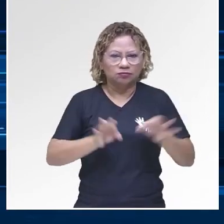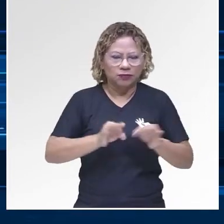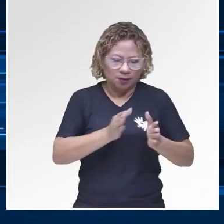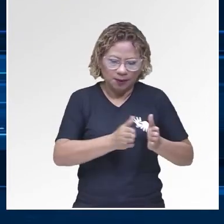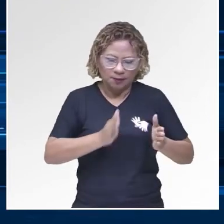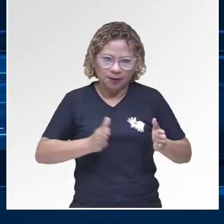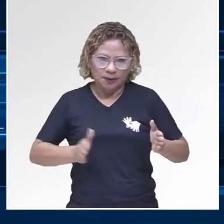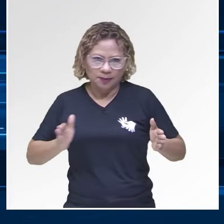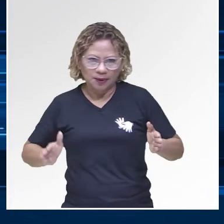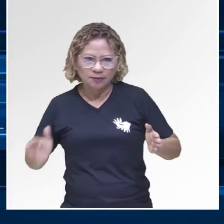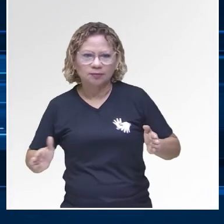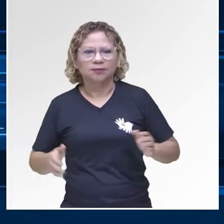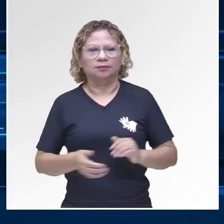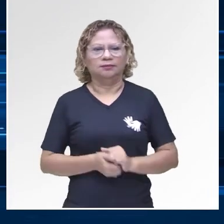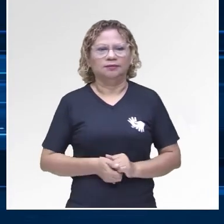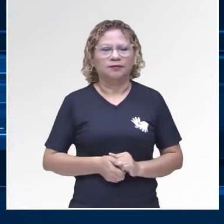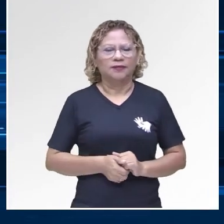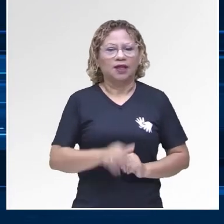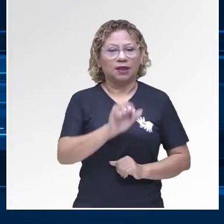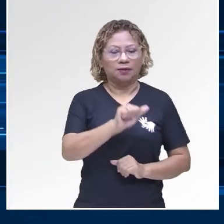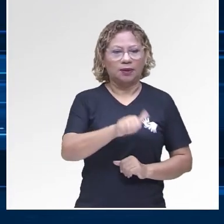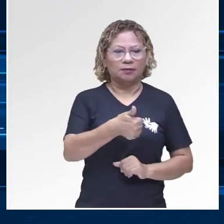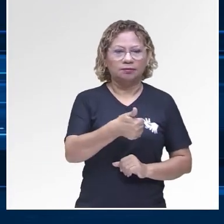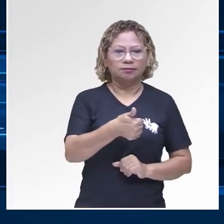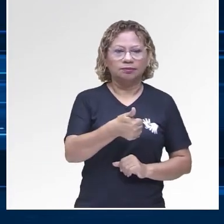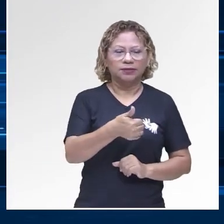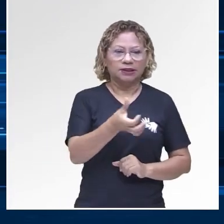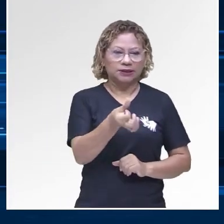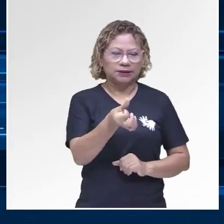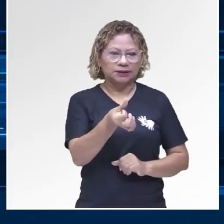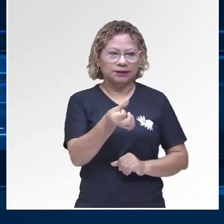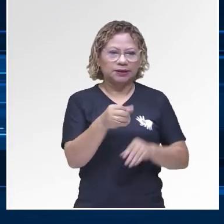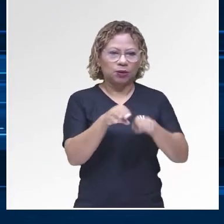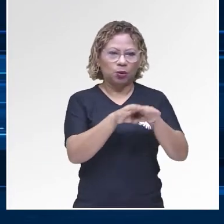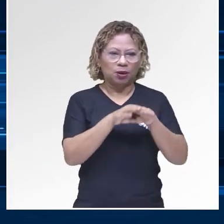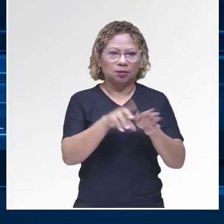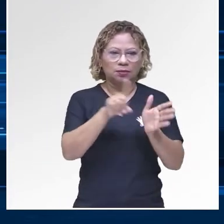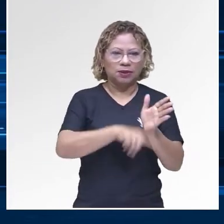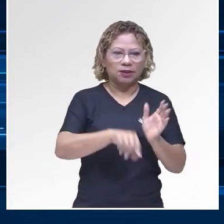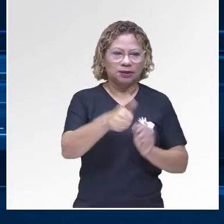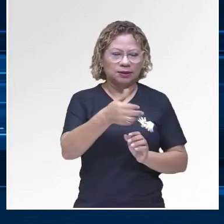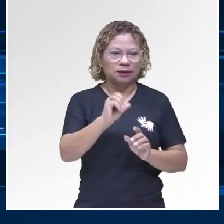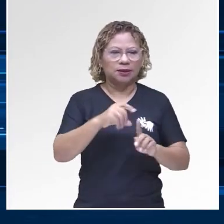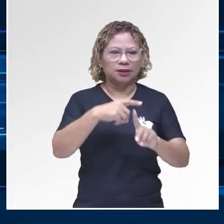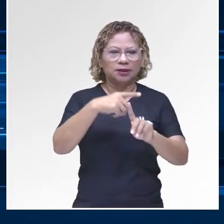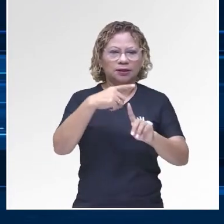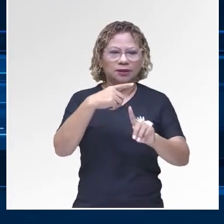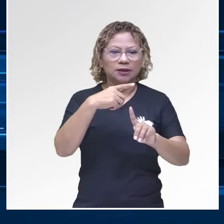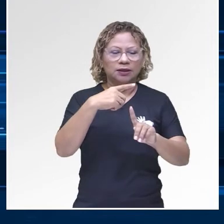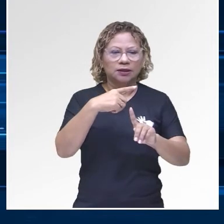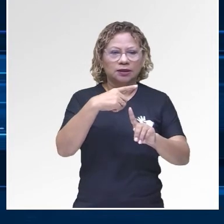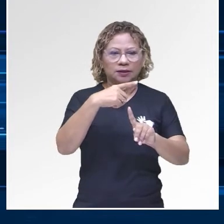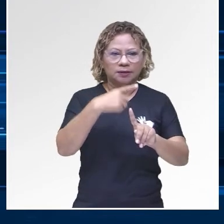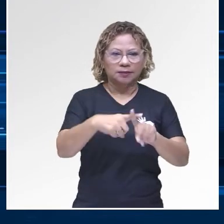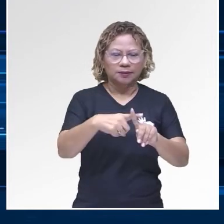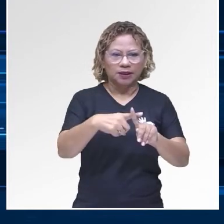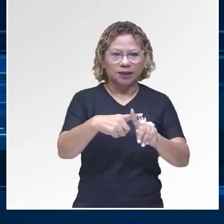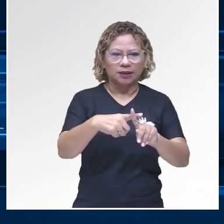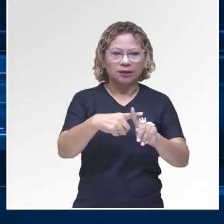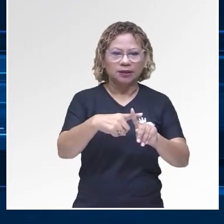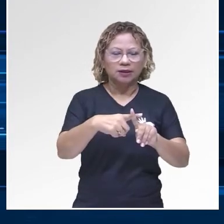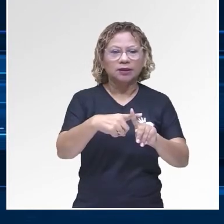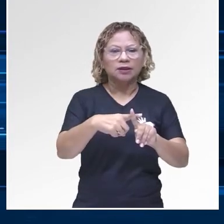índice 16? É menos 10. Multiplico 15 vezes 3 dá 45. Né? Eu tenho que resolver primeiro